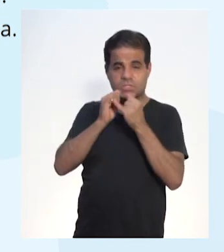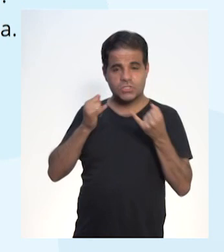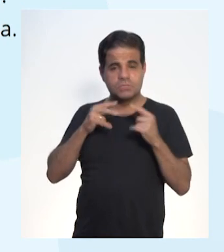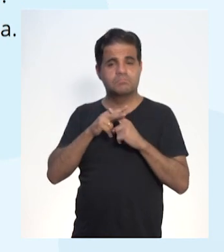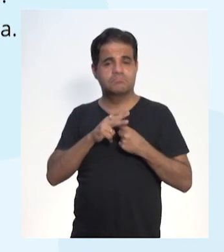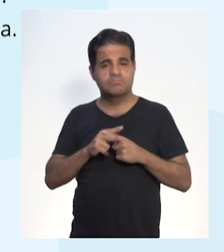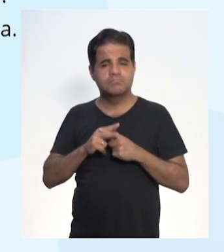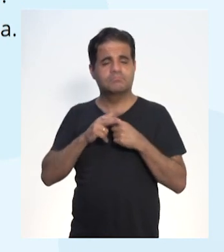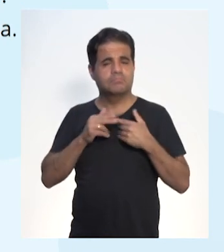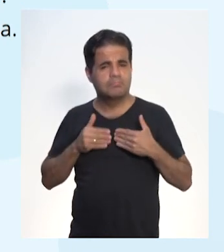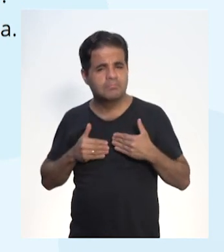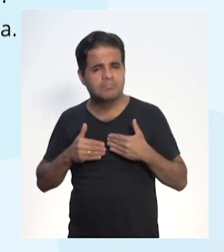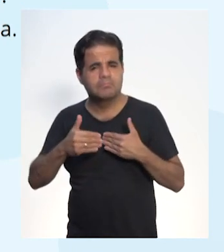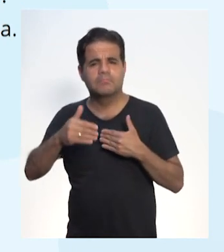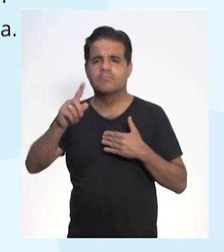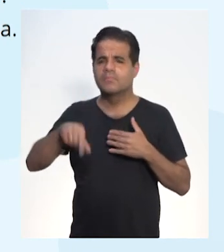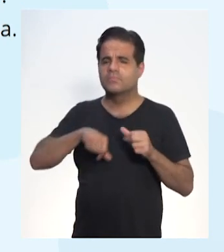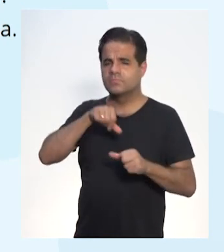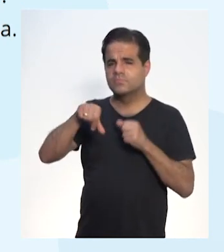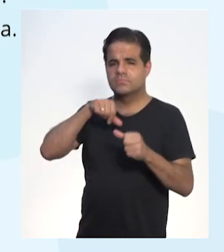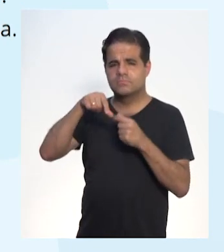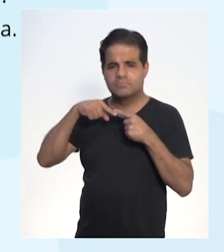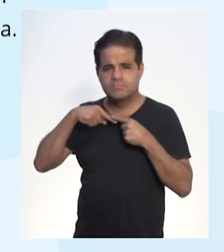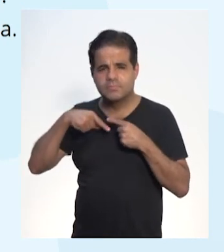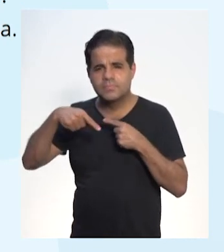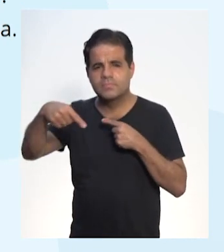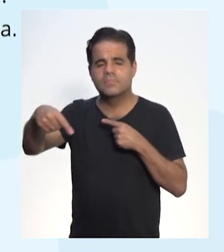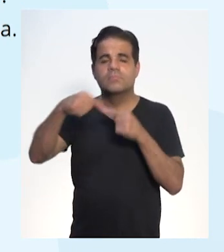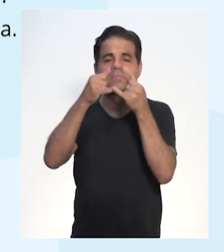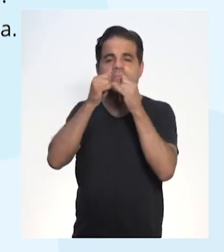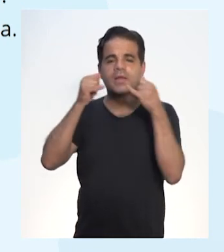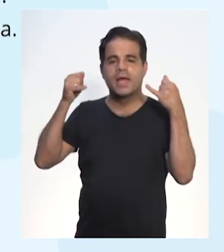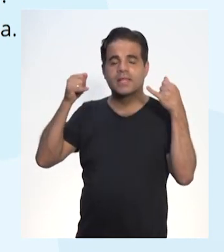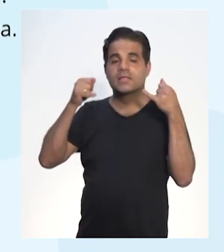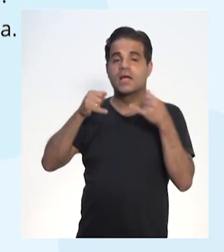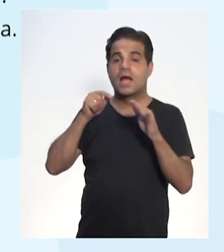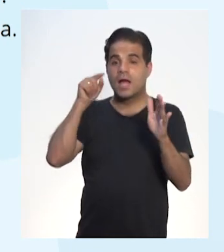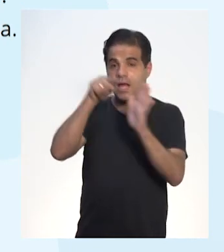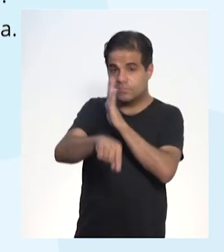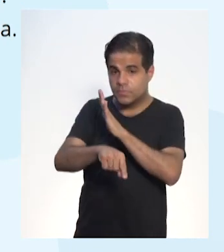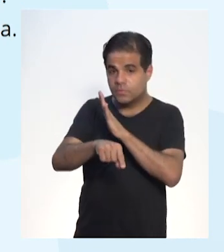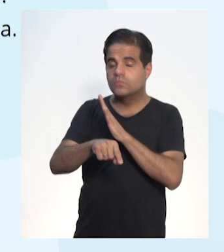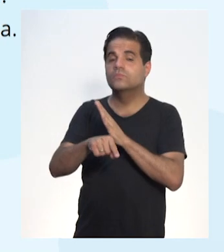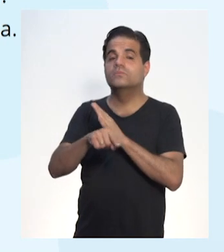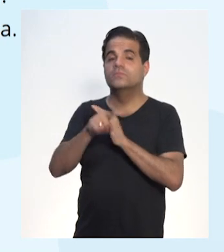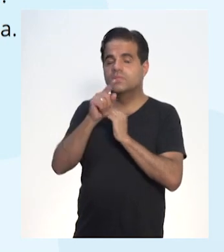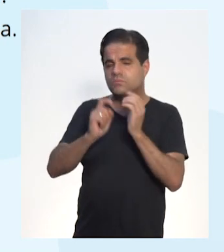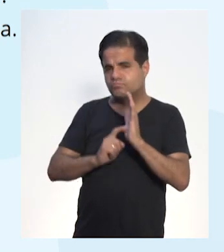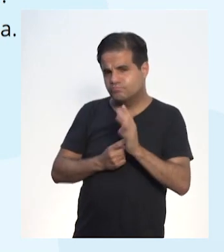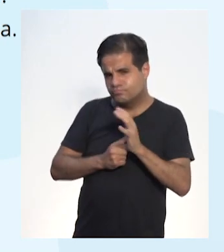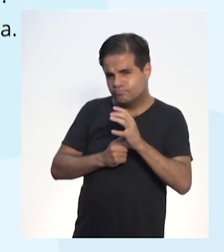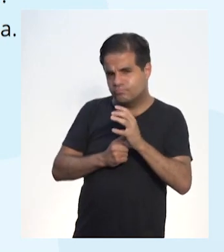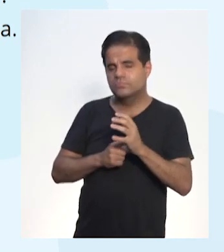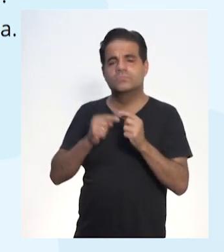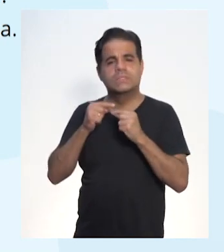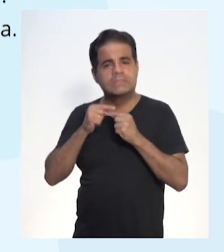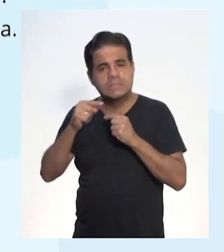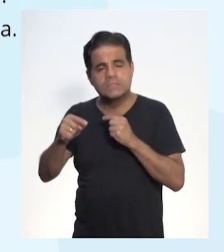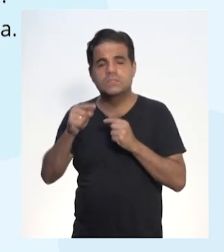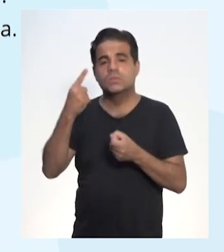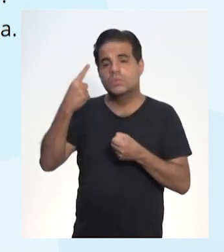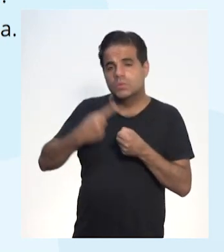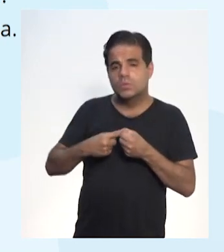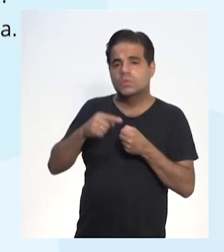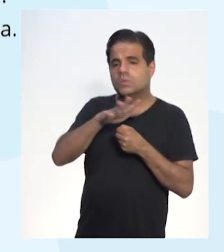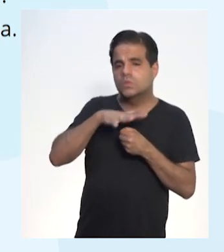gerador eletromagnético, ela é transformada em energia elétrica. Note que a pergunta é lá no gerador, né? Sim. Né? Não no interior